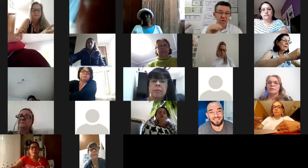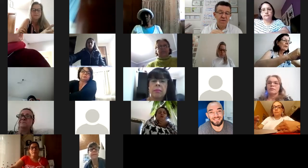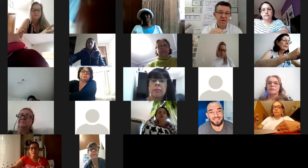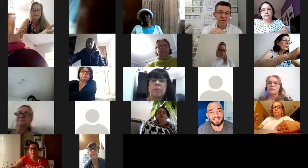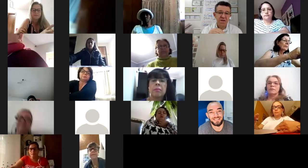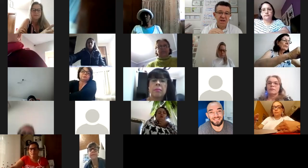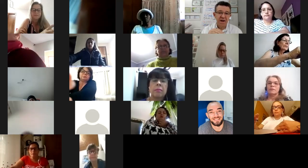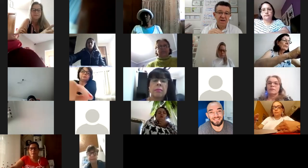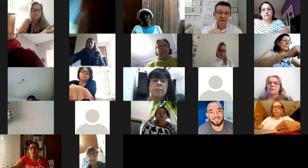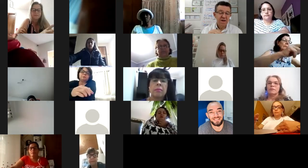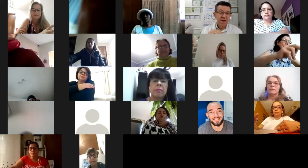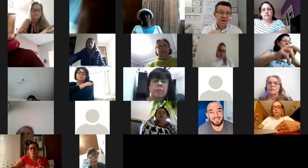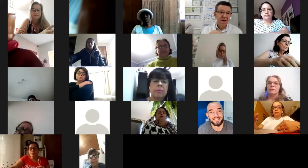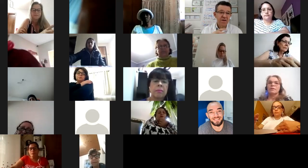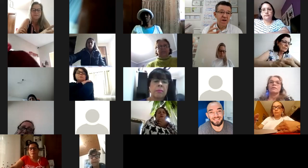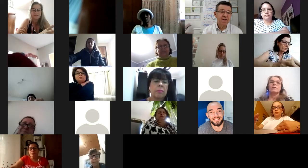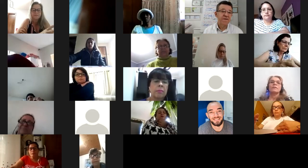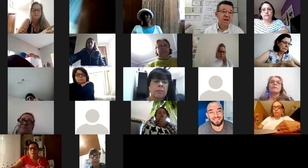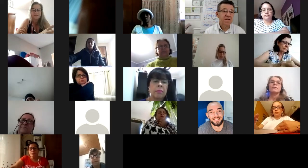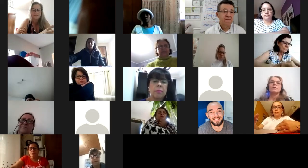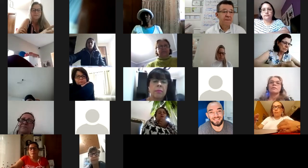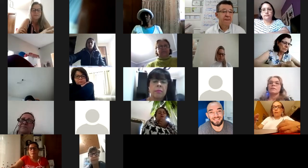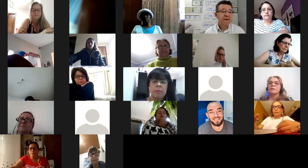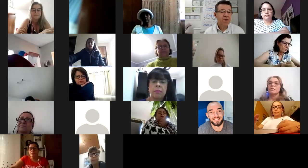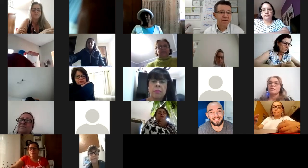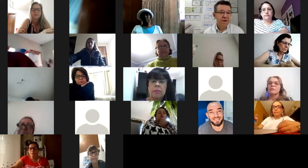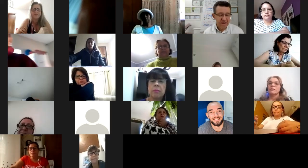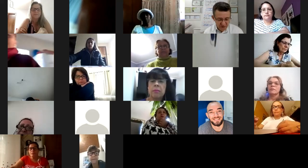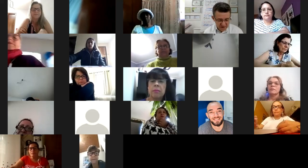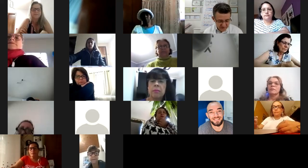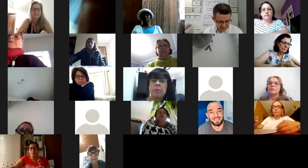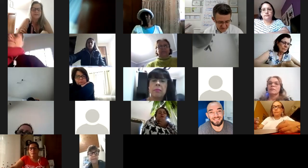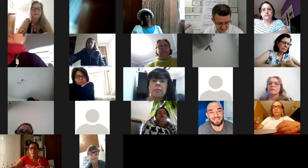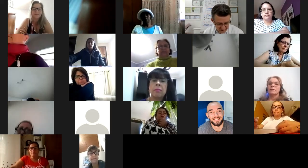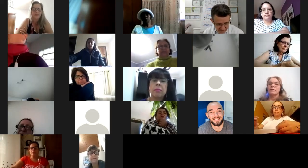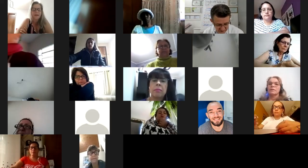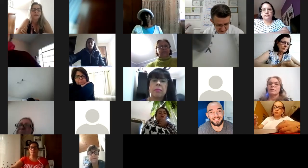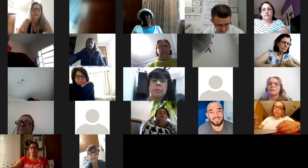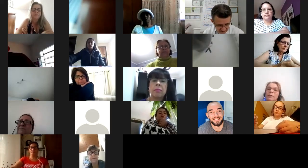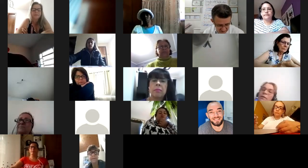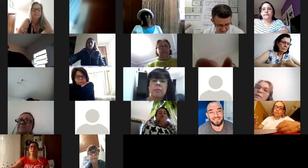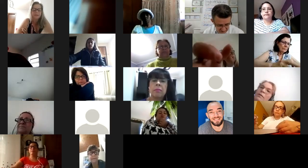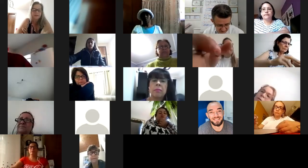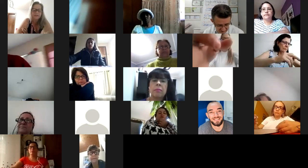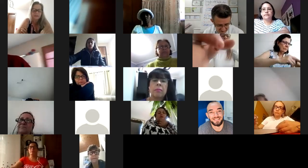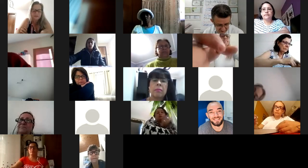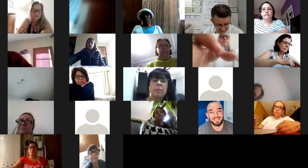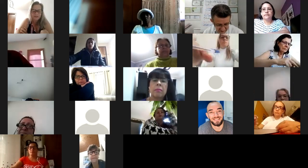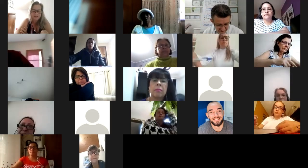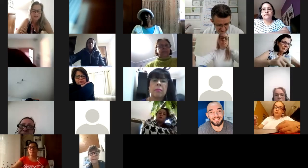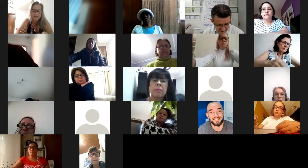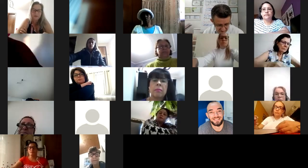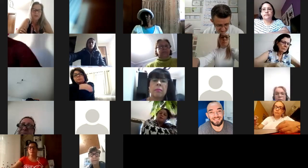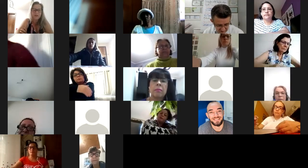Clica para o microfone se eu desligar. Aí não dá interferência. Pode falar, Sônia. Sim. Então é o